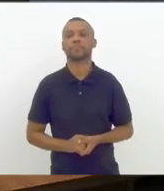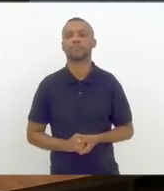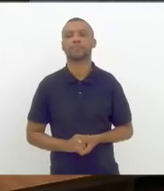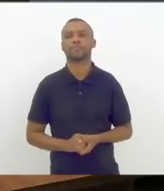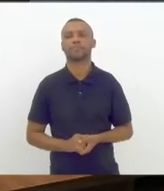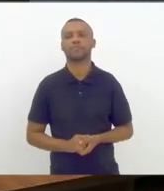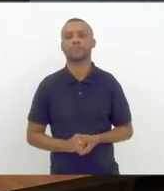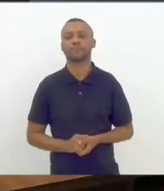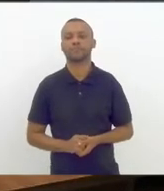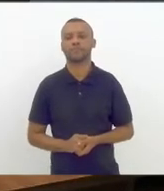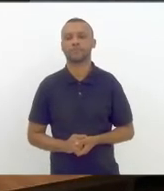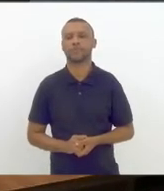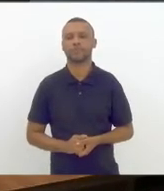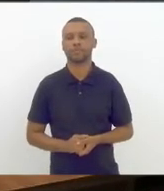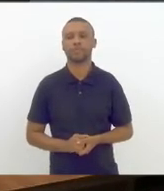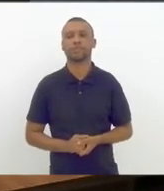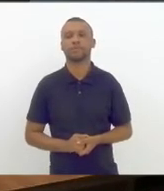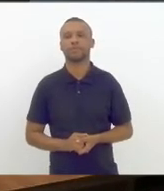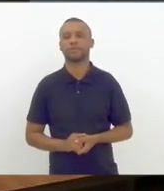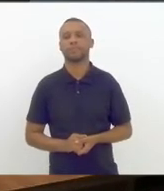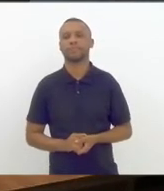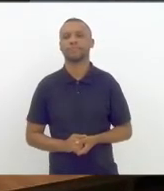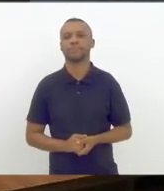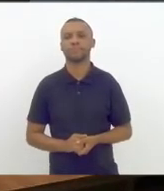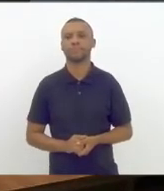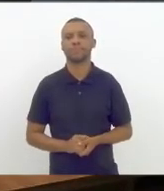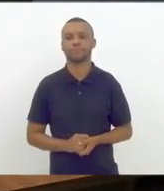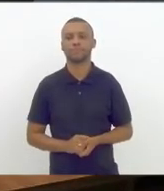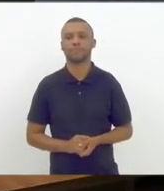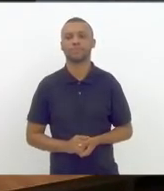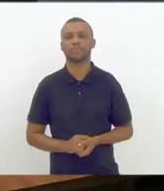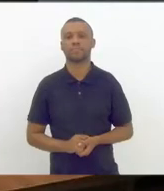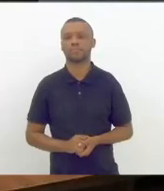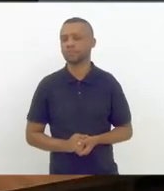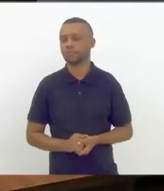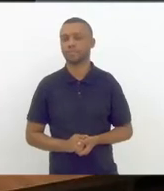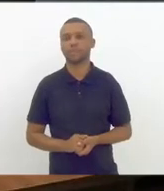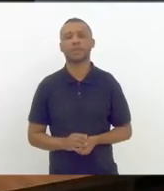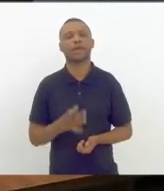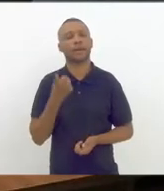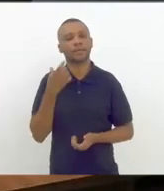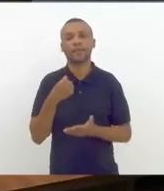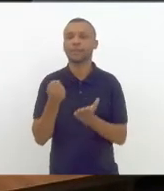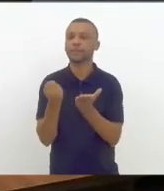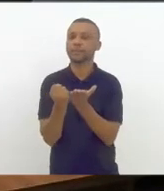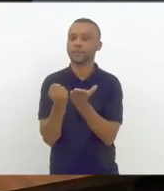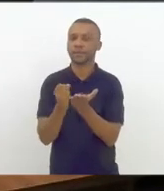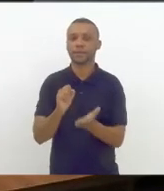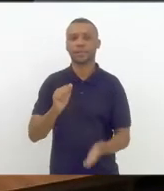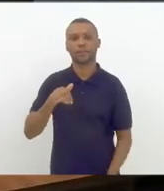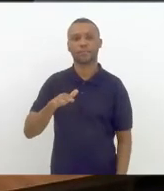Pode ser. Não, ainda não. O deputado Samuel,